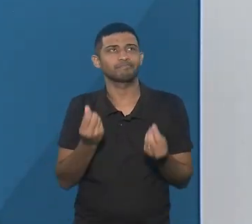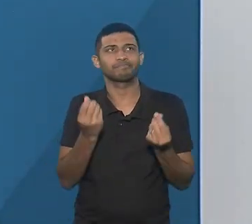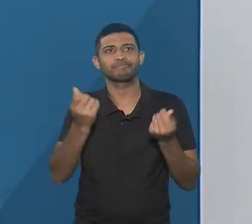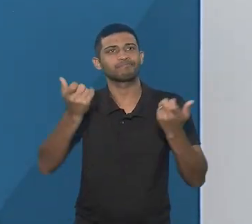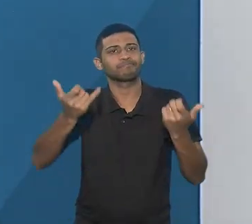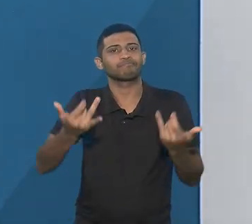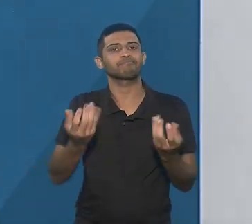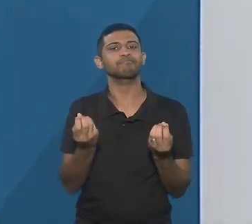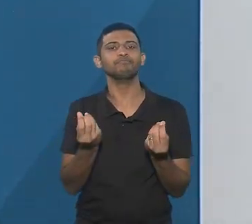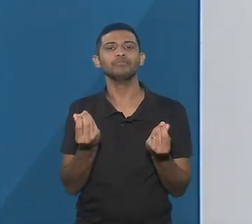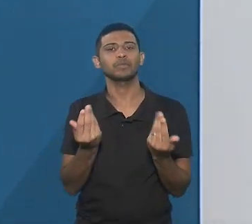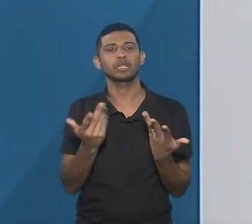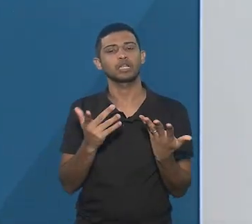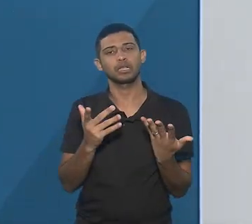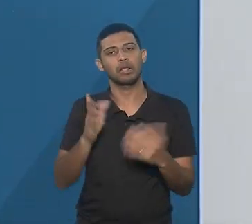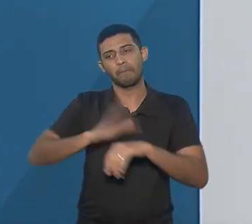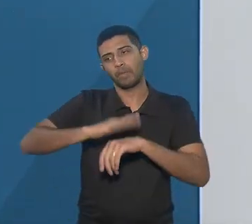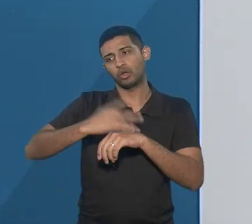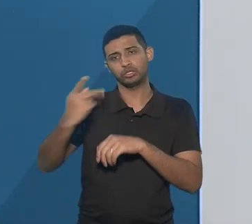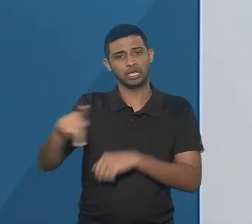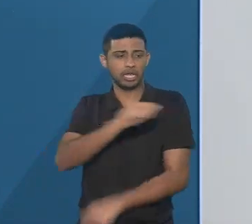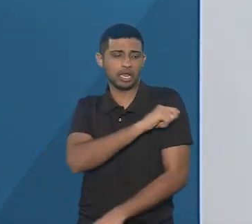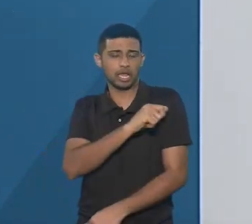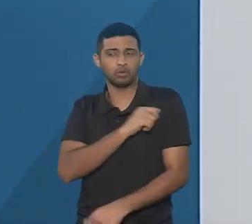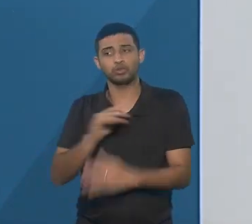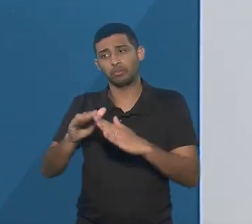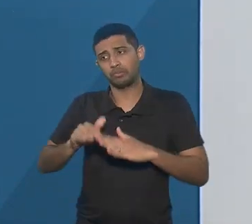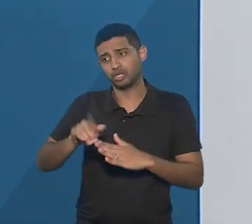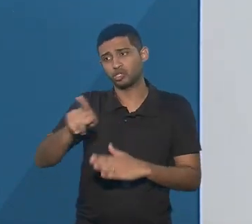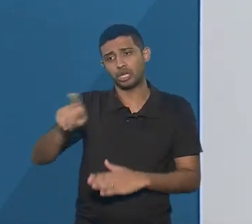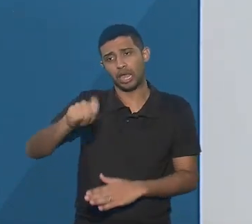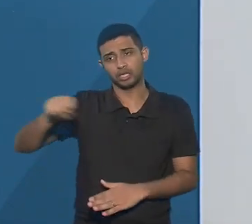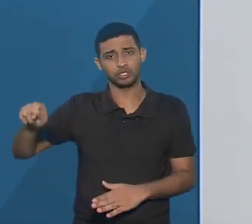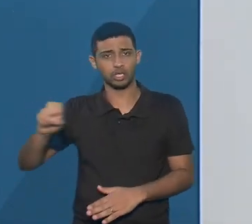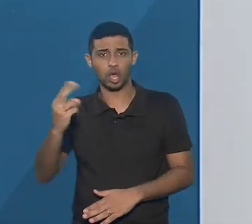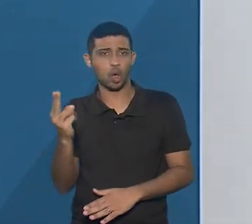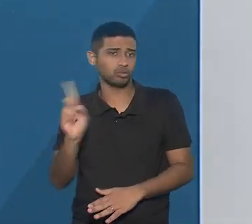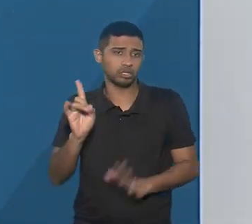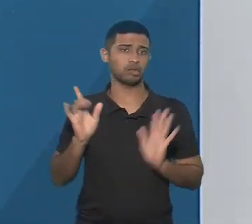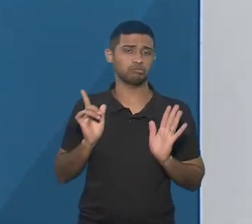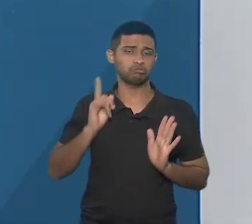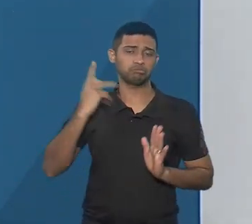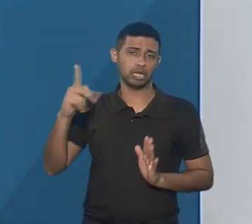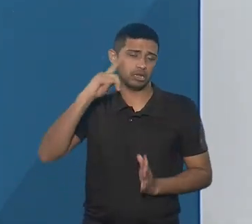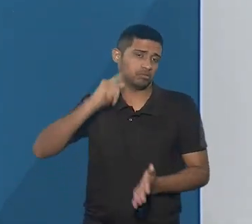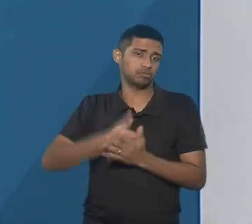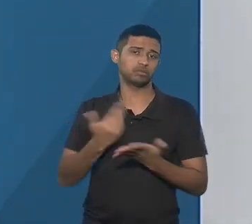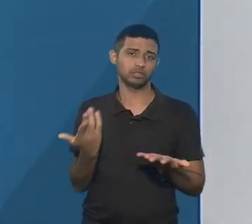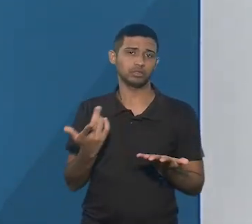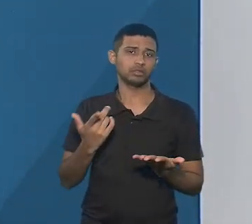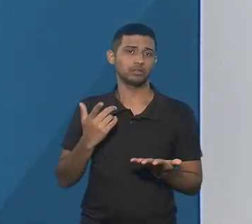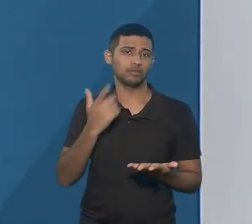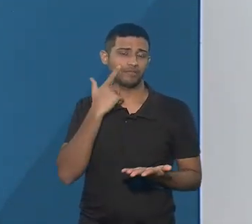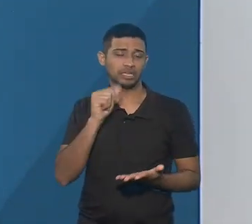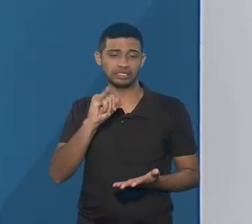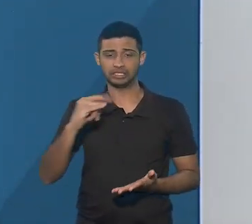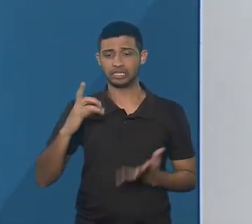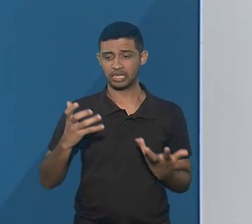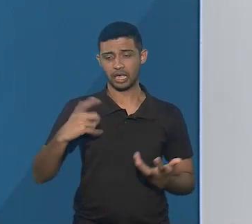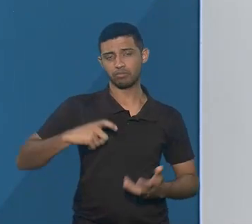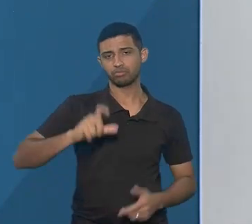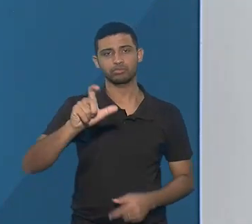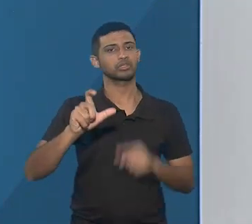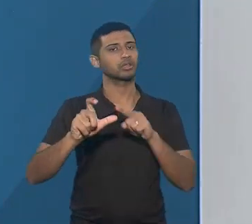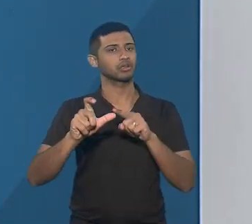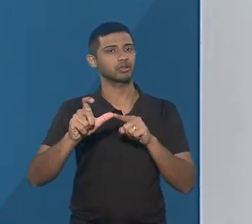como que eu poderia falar? Ficaria facultado ao aluno ele solicitar a essas entidades ou não, para que ele obtivesse